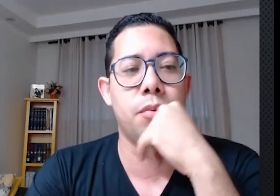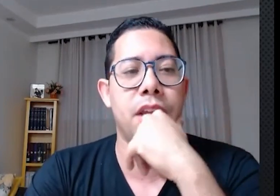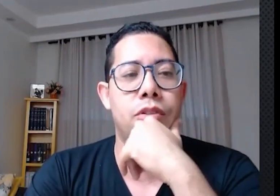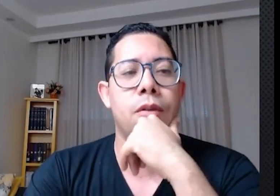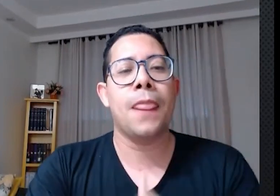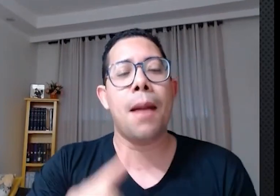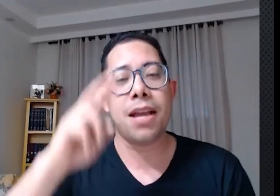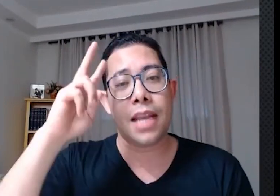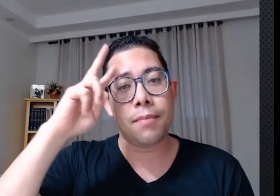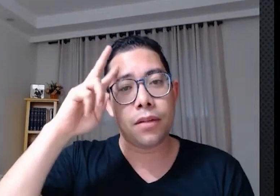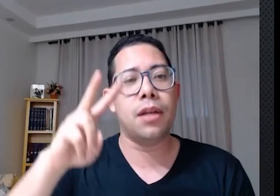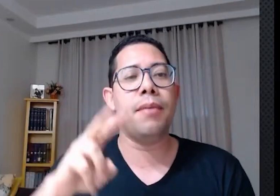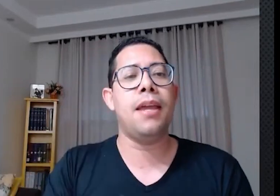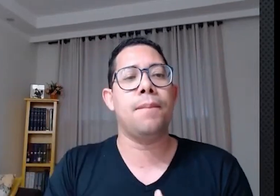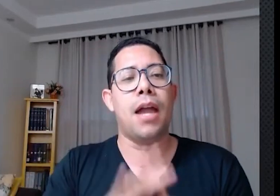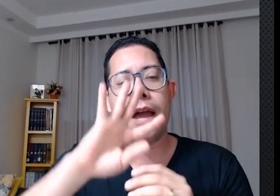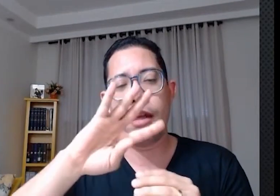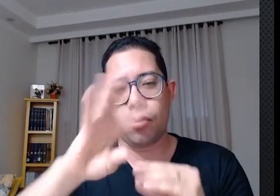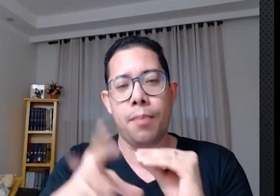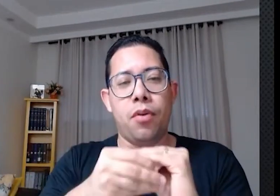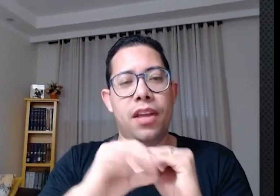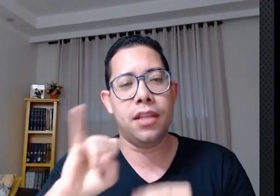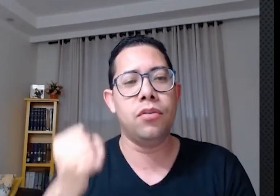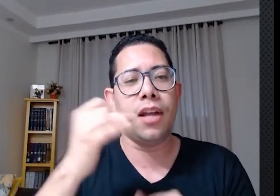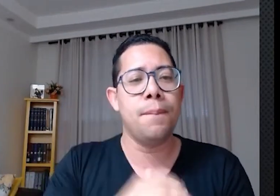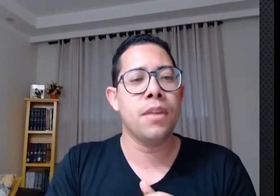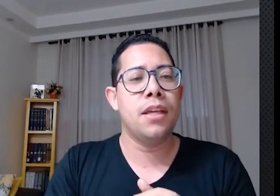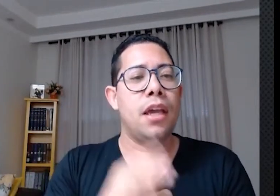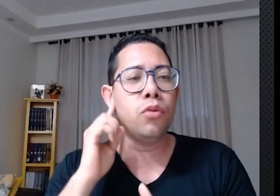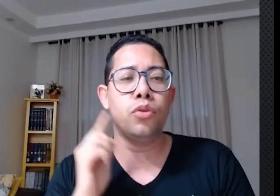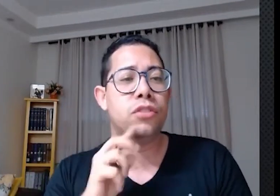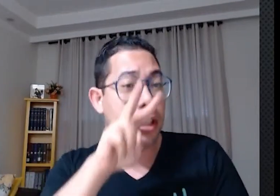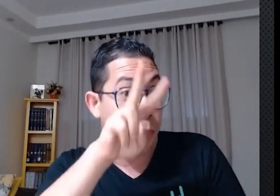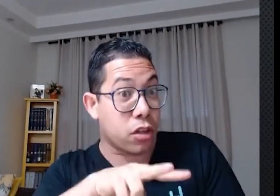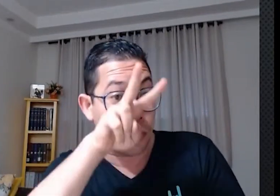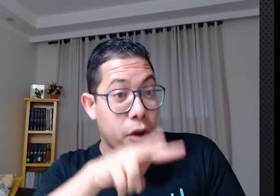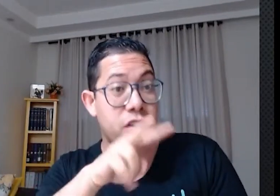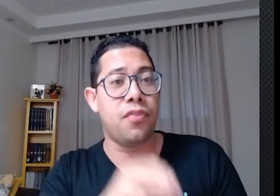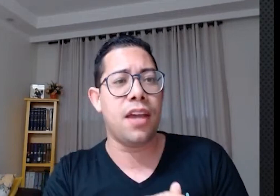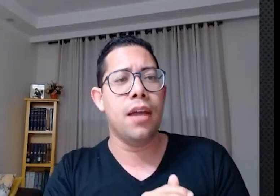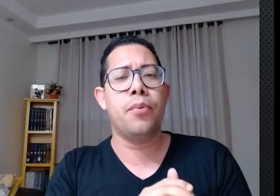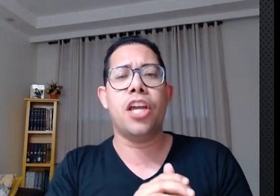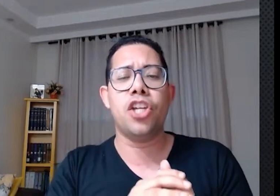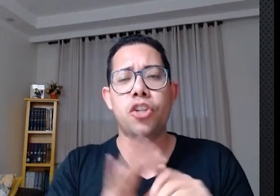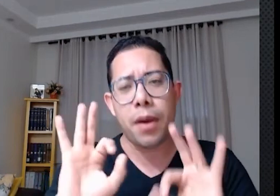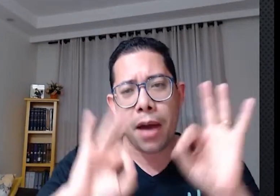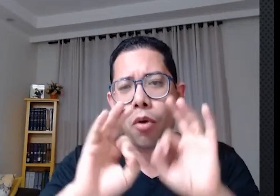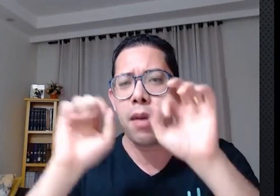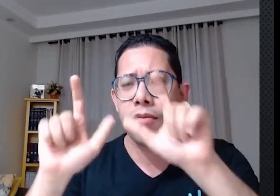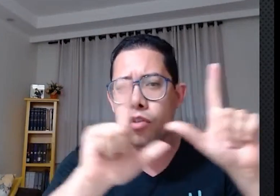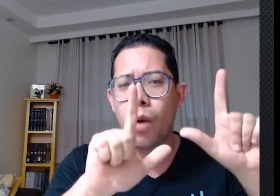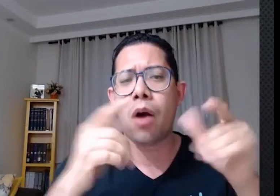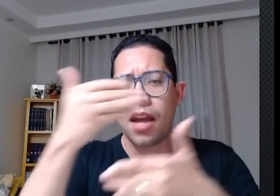refletir sobre isso. Mas lembrando também, só aproveitando, né, que os surdos eles podem ver, porque a gente